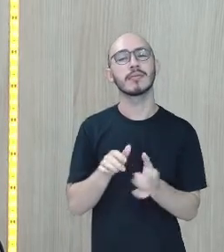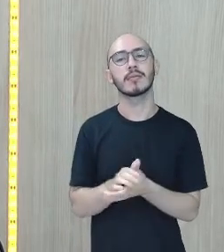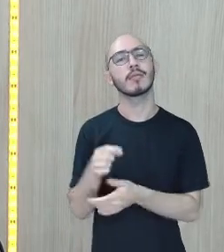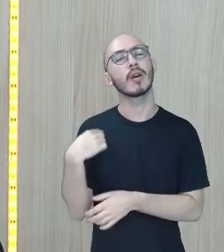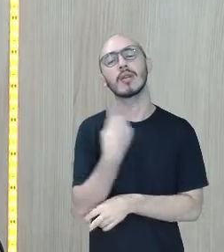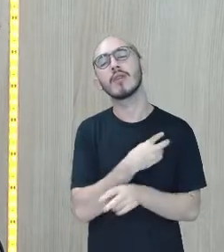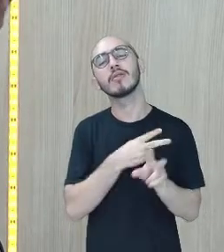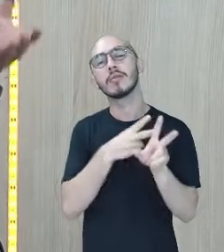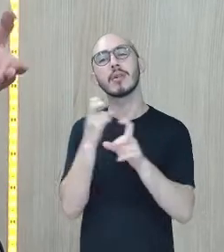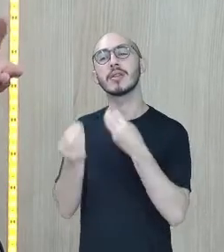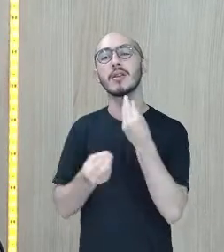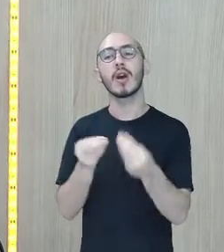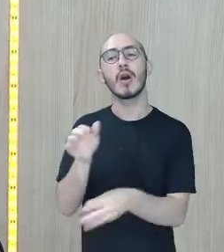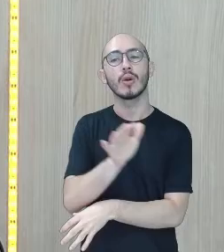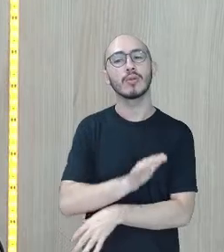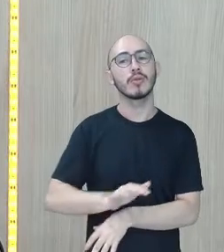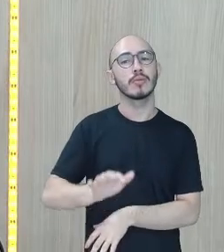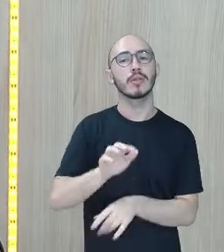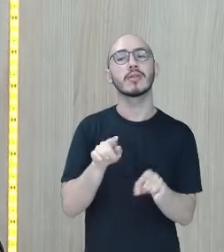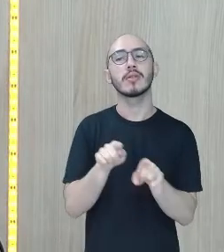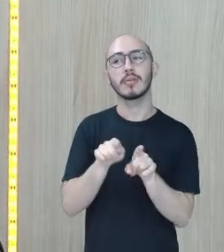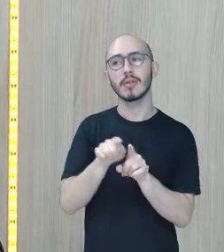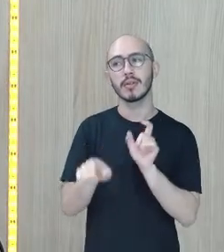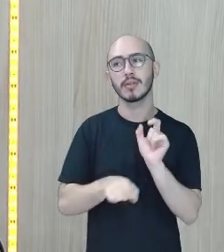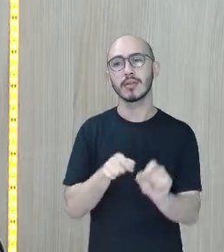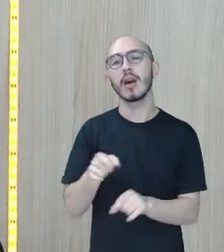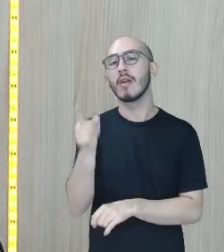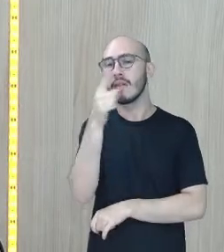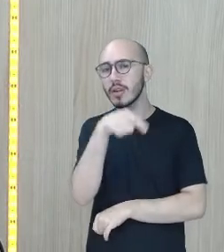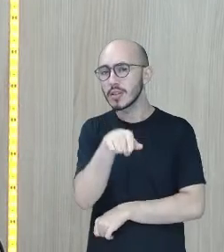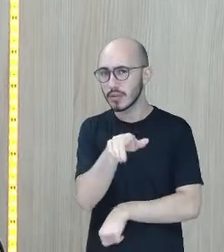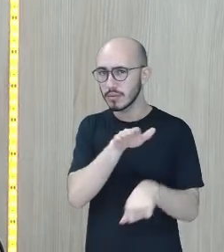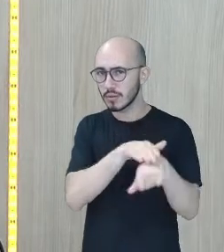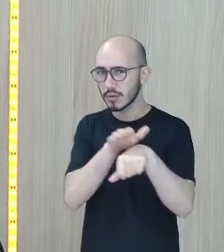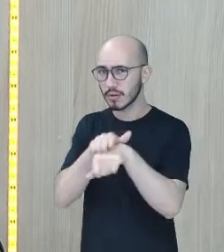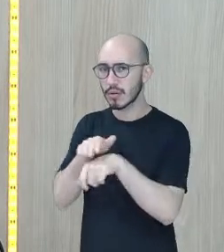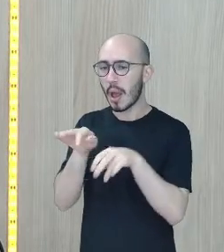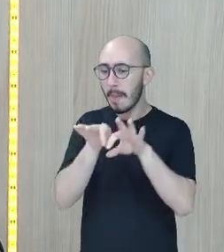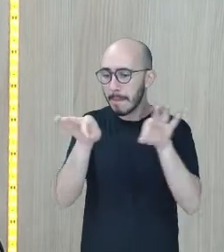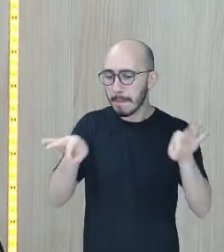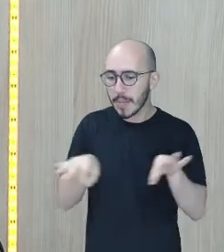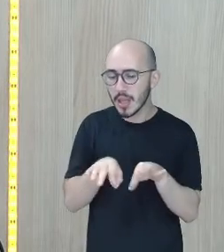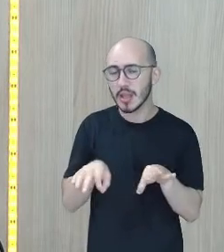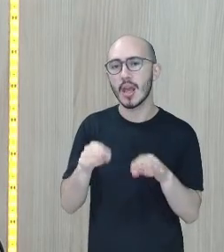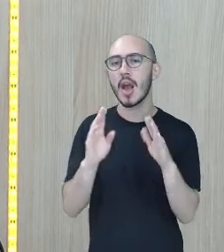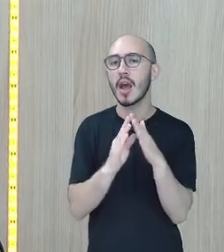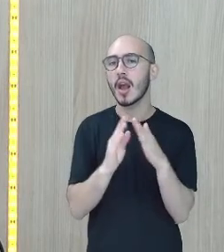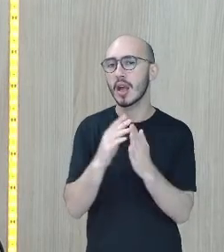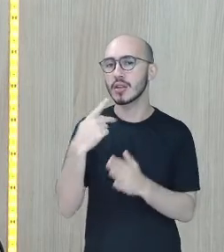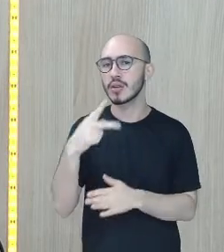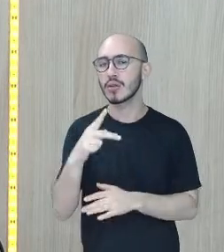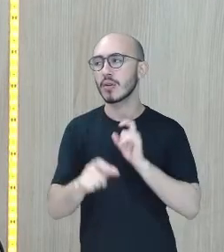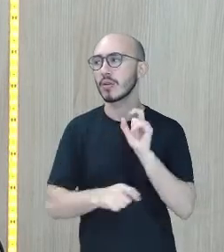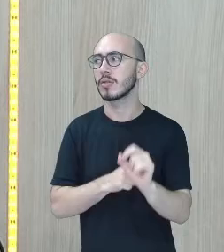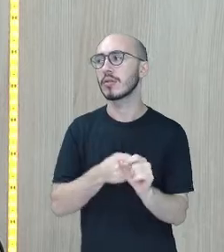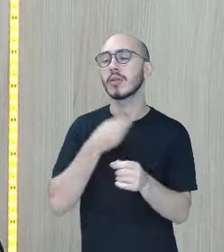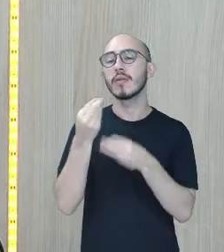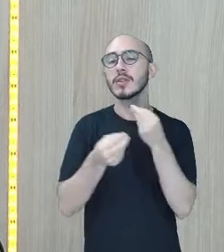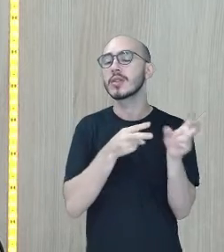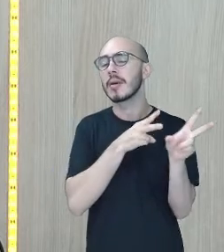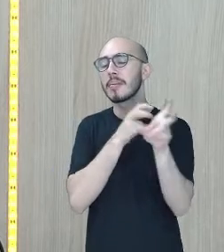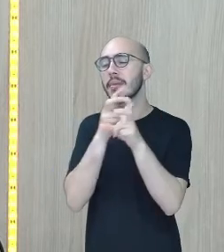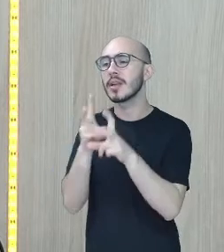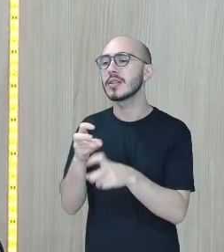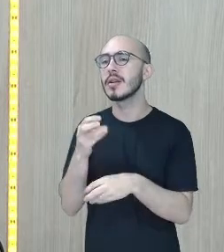gente perceber esses espaços. Depois que vocês fizerem aí essa medida que Pedro pediu, de vocês observarem